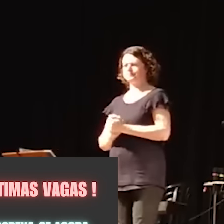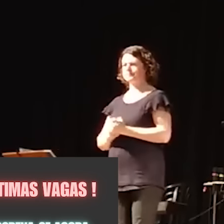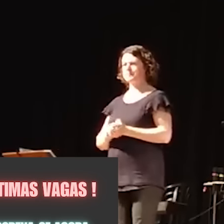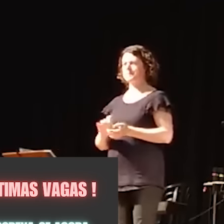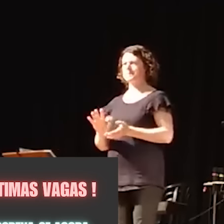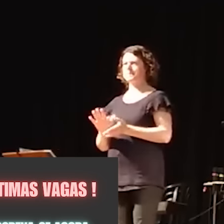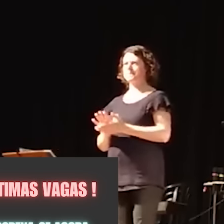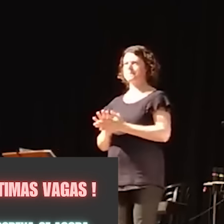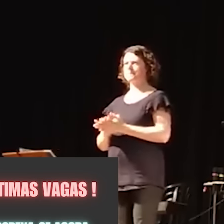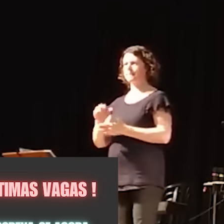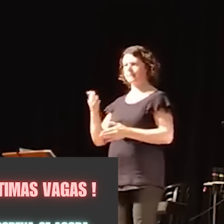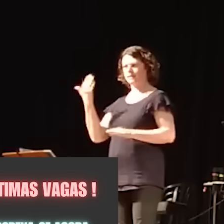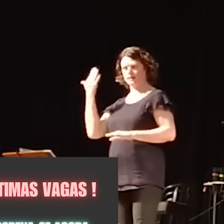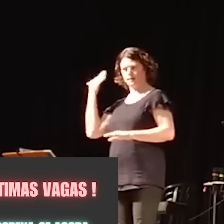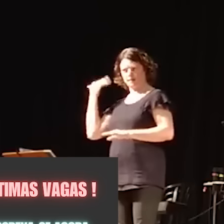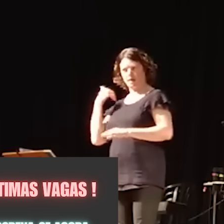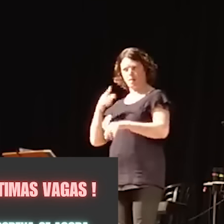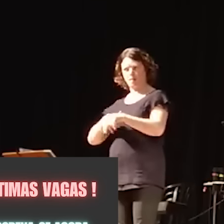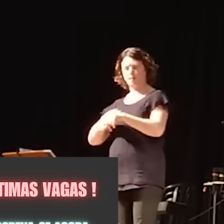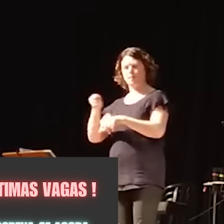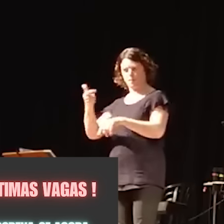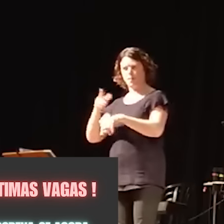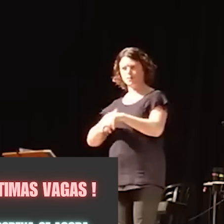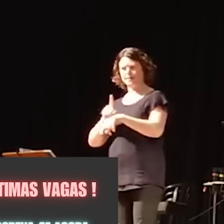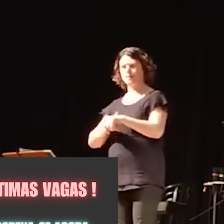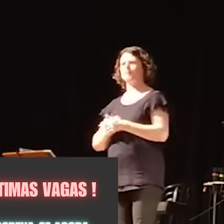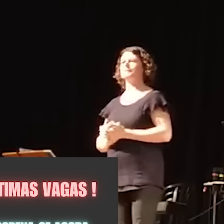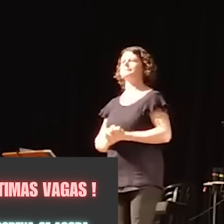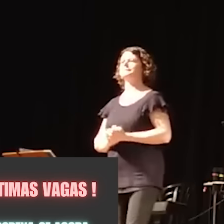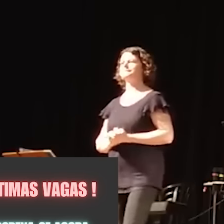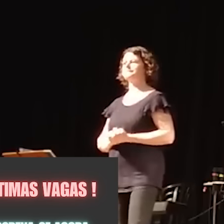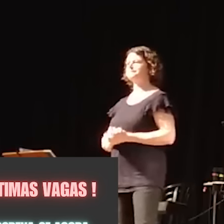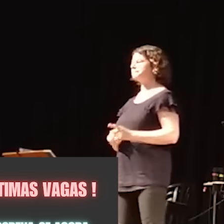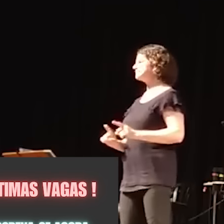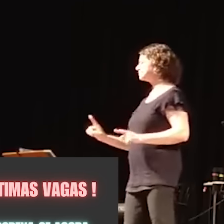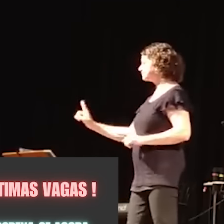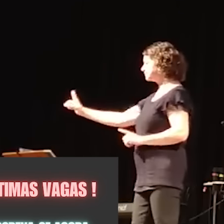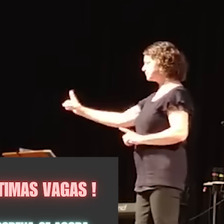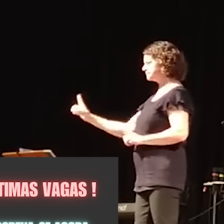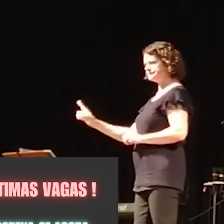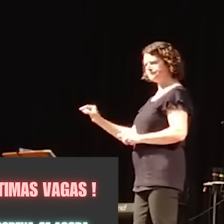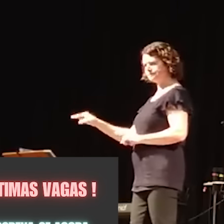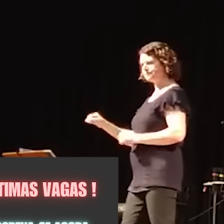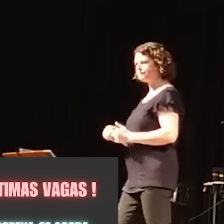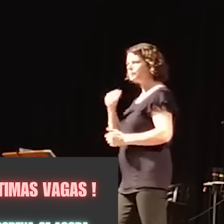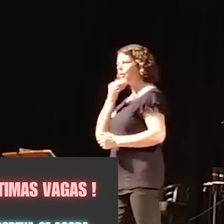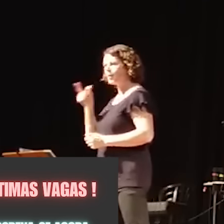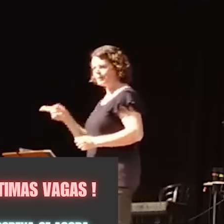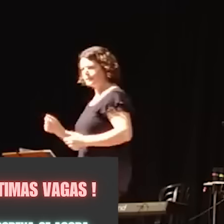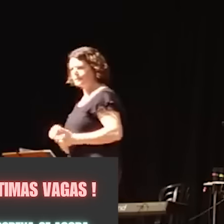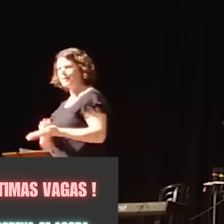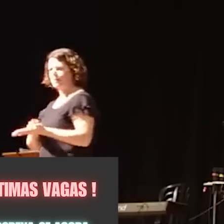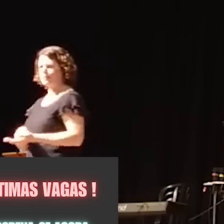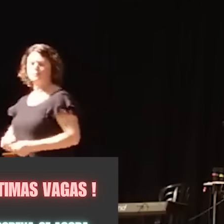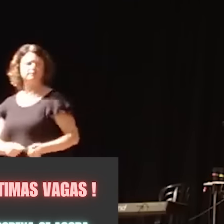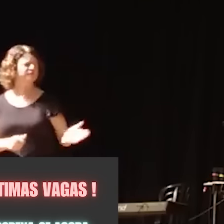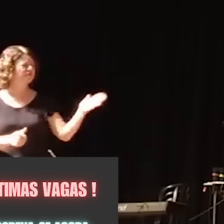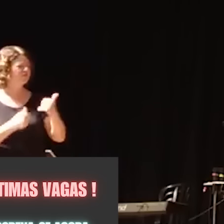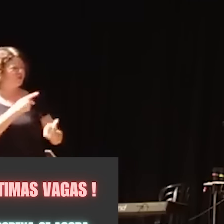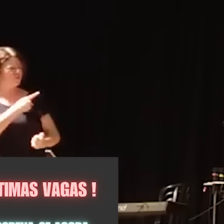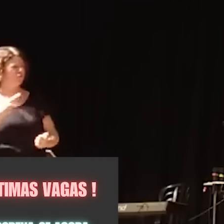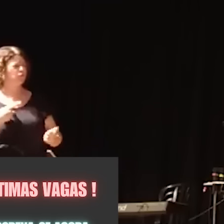igreja esses dias ele falou assim pastor vamos no hospital comigo eu tô com amigo muito mal mas muito mal tá lá vai lá